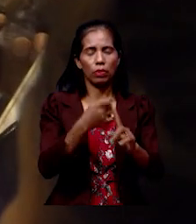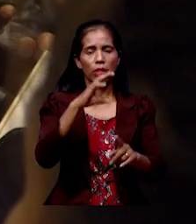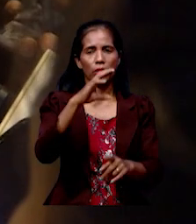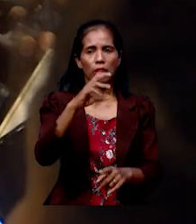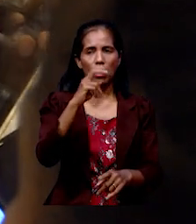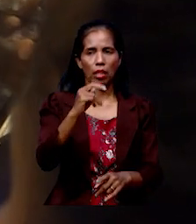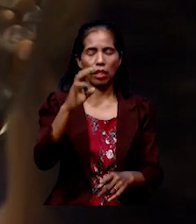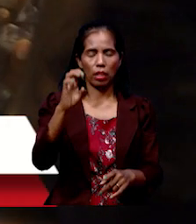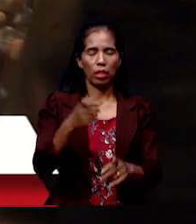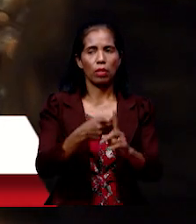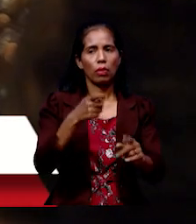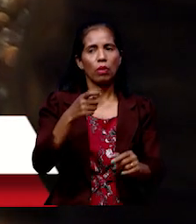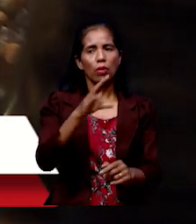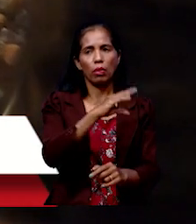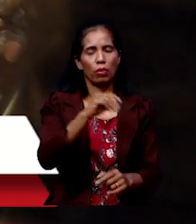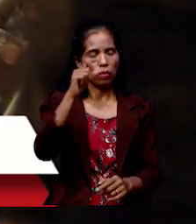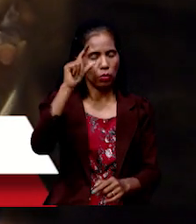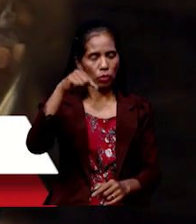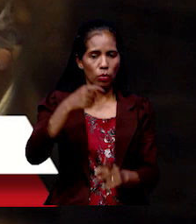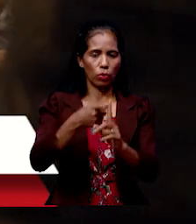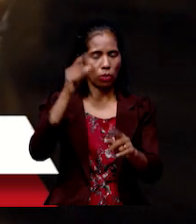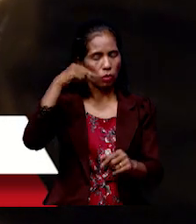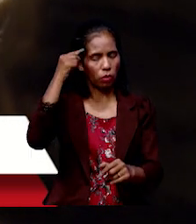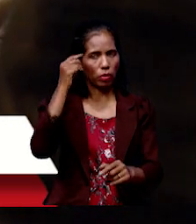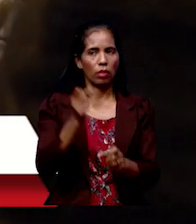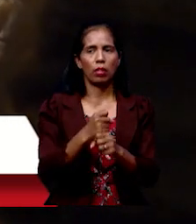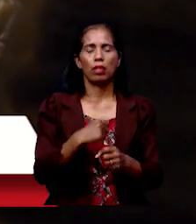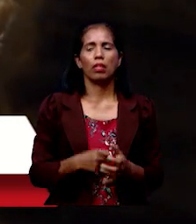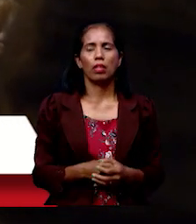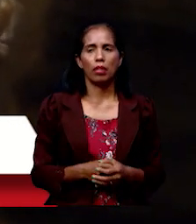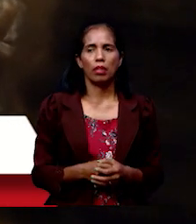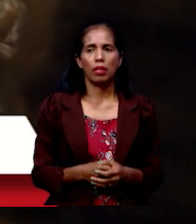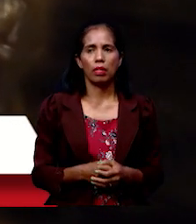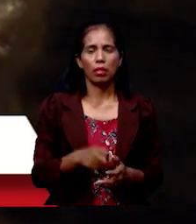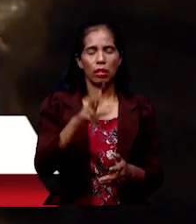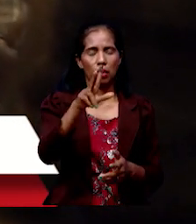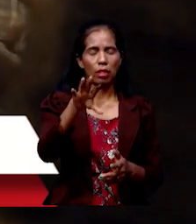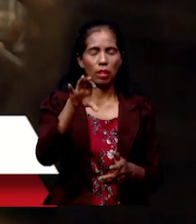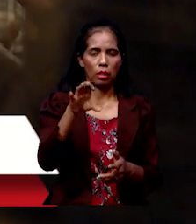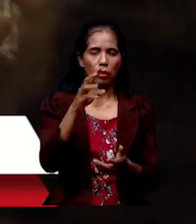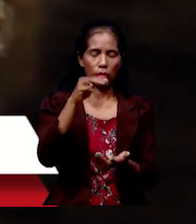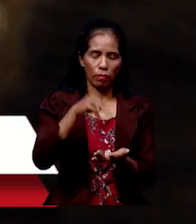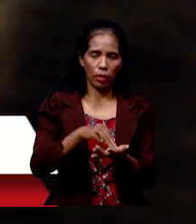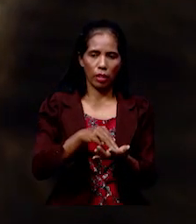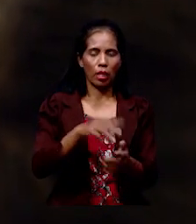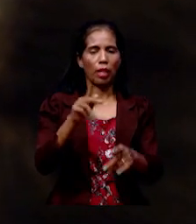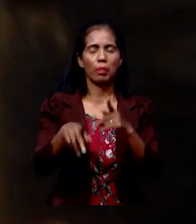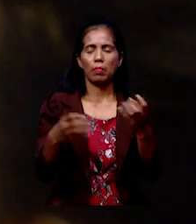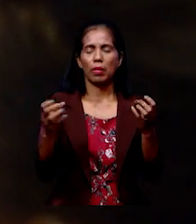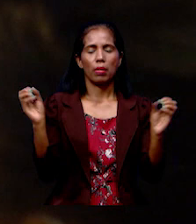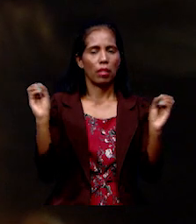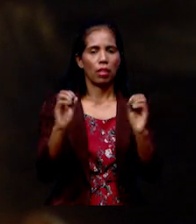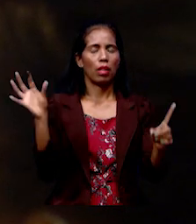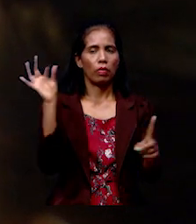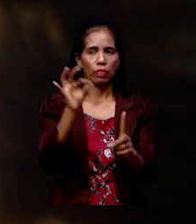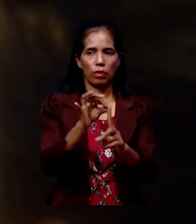e mos Rusi governo nian de certa forma, portanto Rusi governo nian, halo com que quase 300 e tal mil, votantes latuire eleição. Então